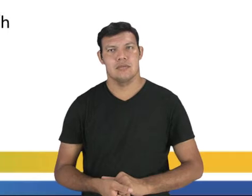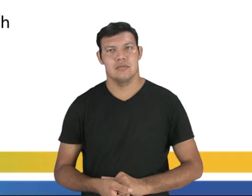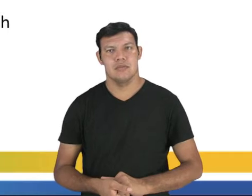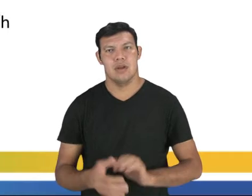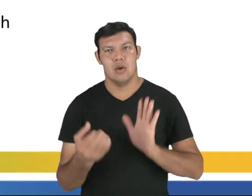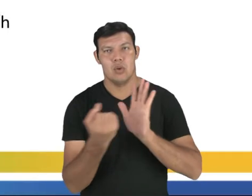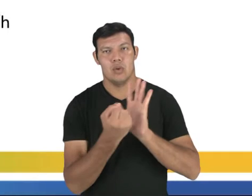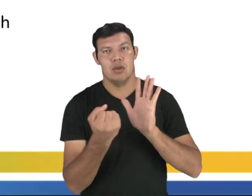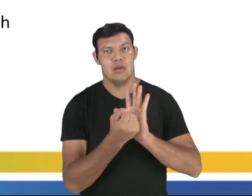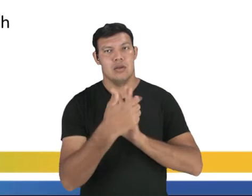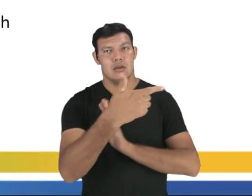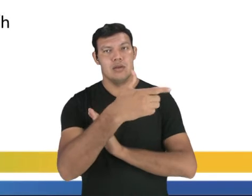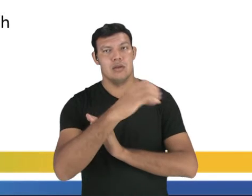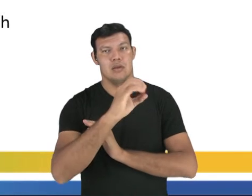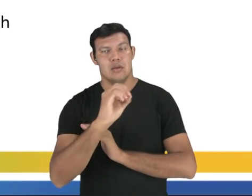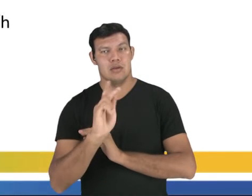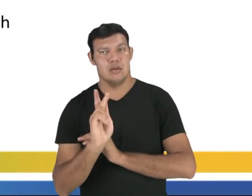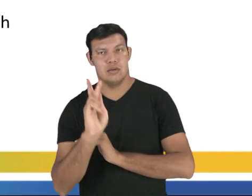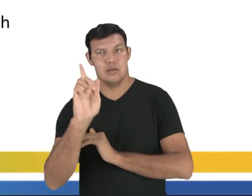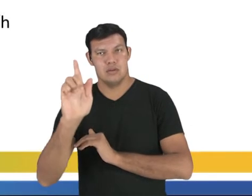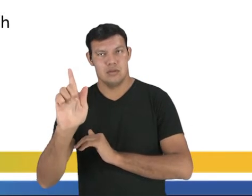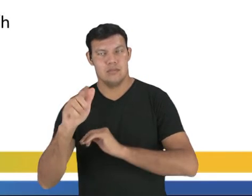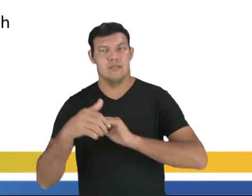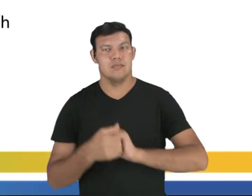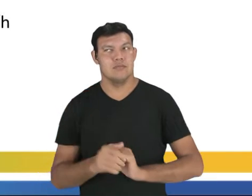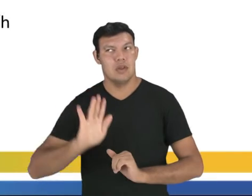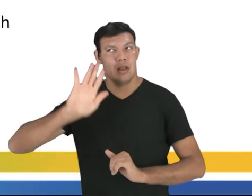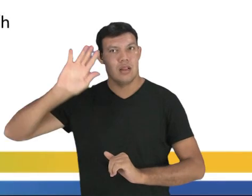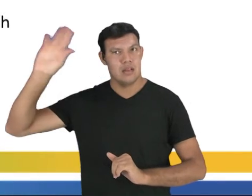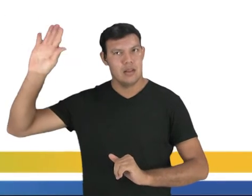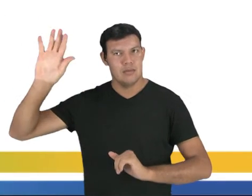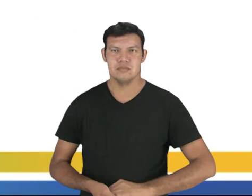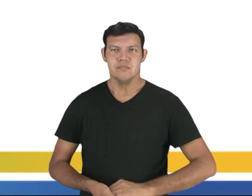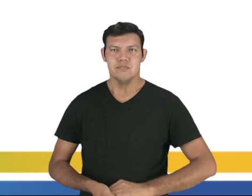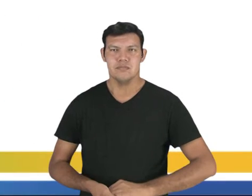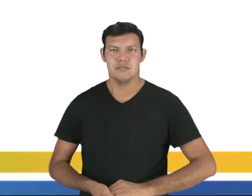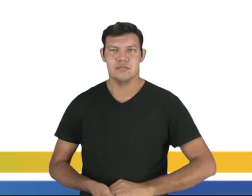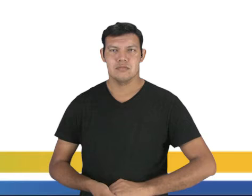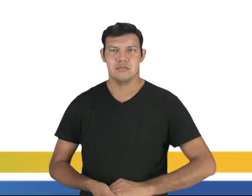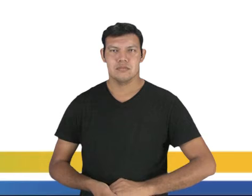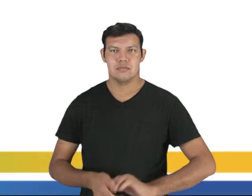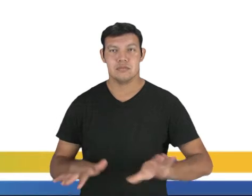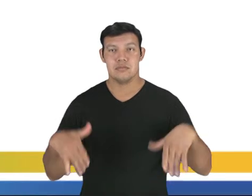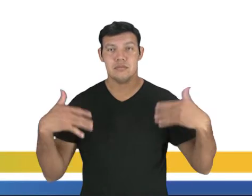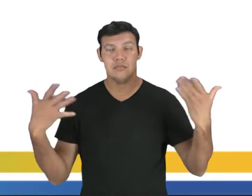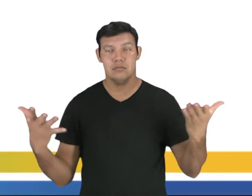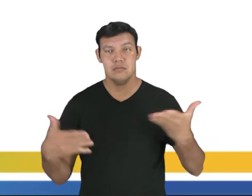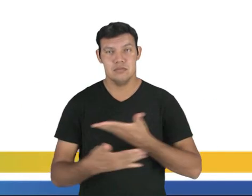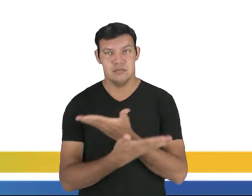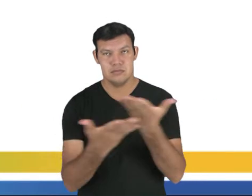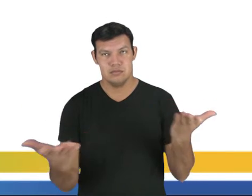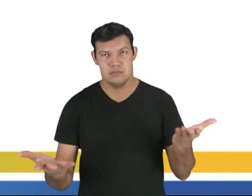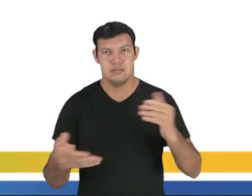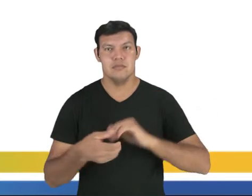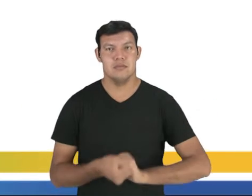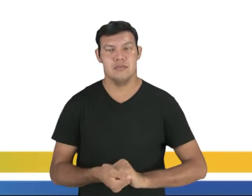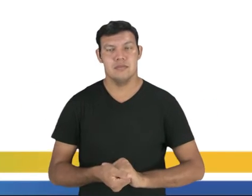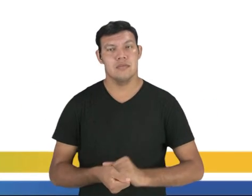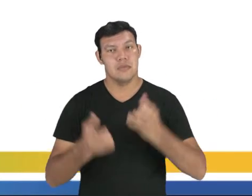registrar ali 200 quilos em cima da balança lá na gravidade de Júpiter. Então, pessoal, nós vamos